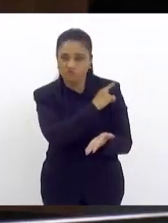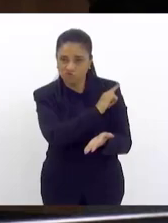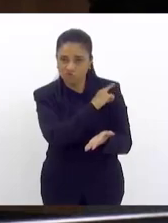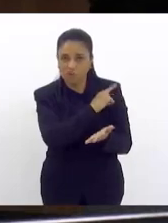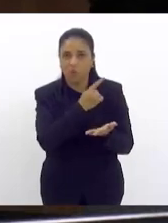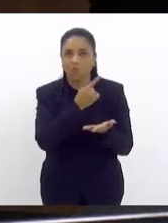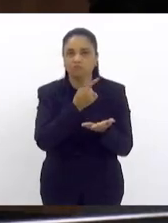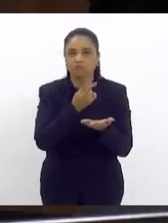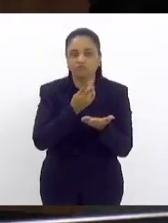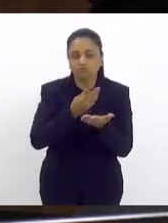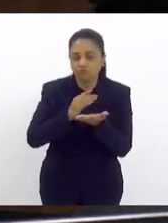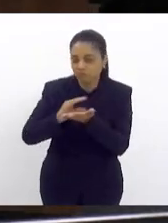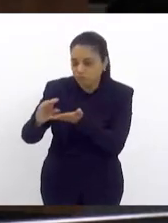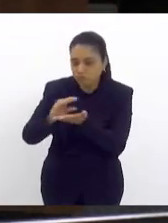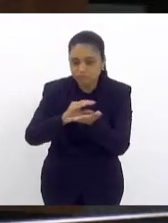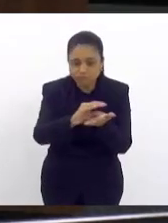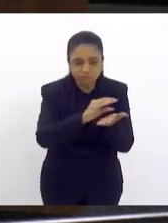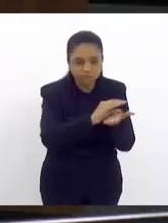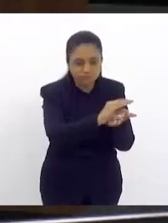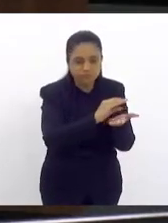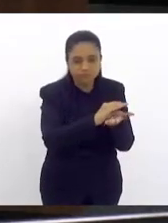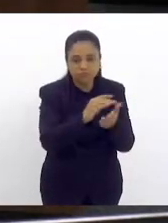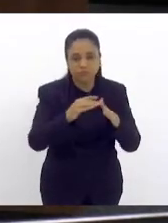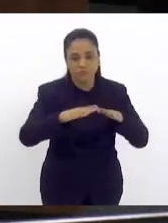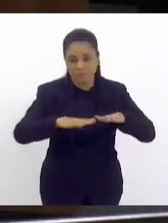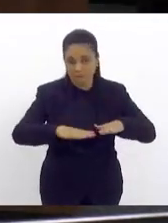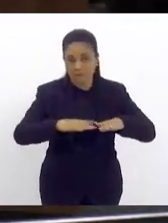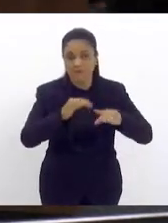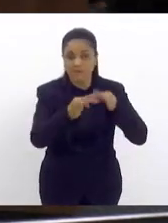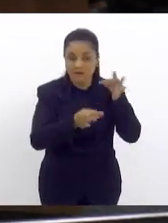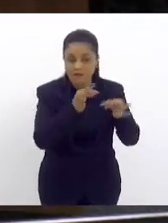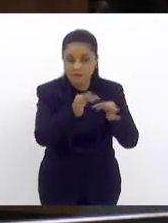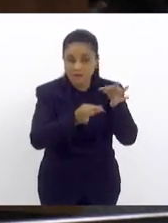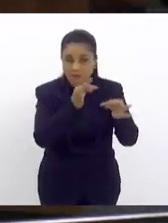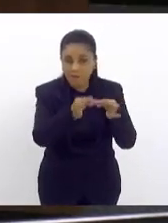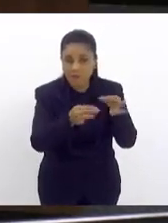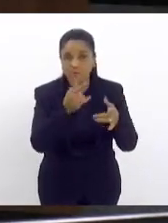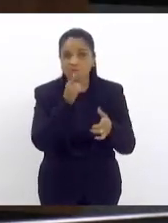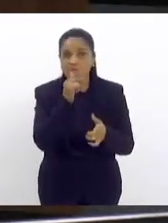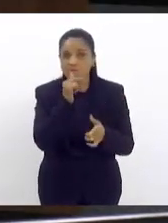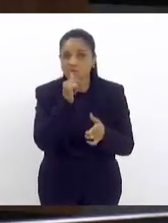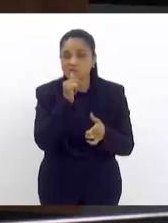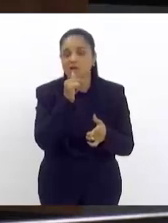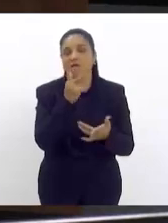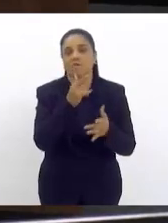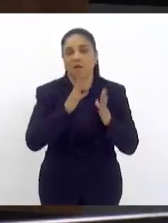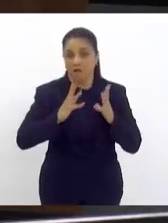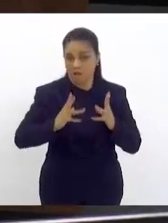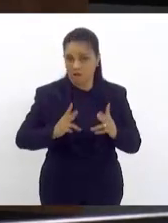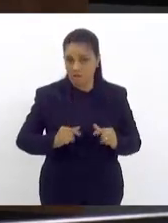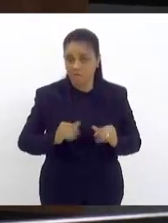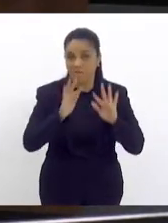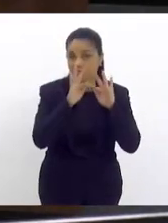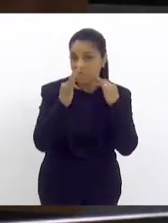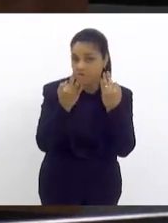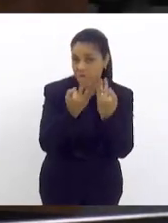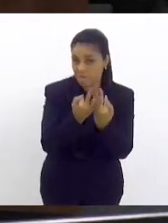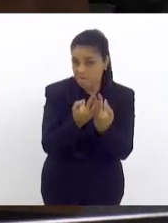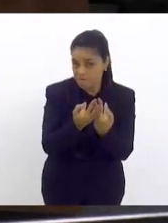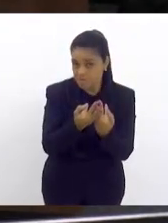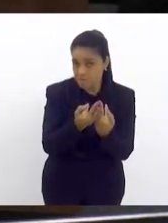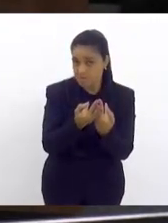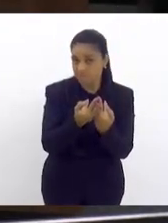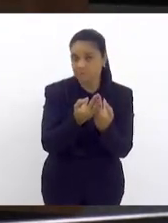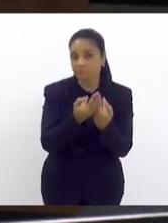compartilhada das nossas bacias e do tratamento do saneamento básico do fornecimento de água potável para as famílias seja gerido